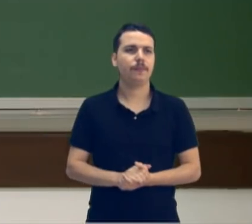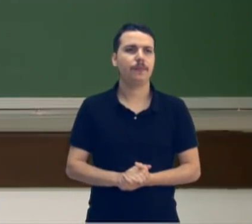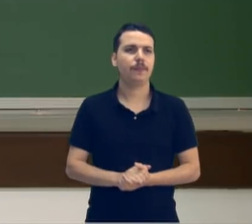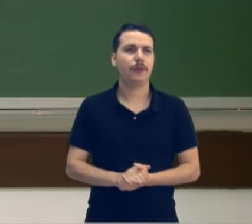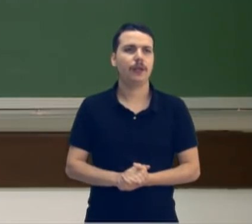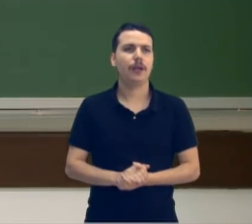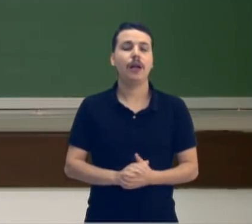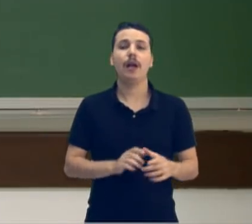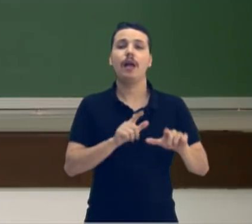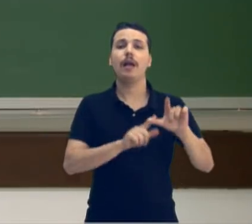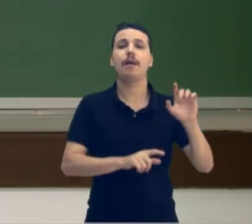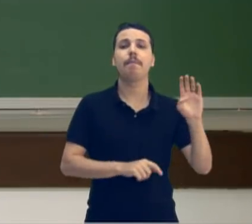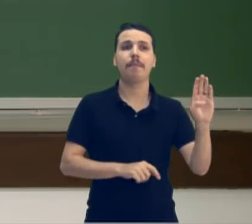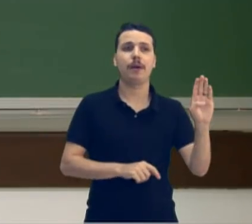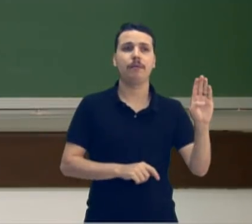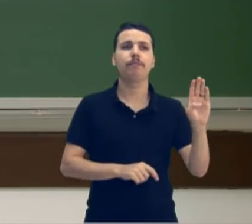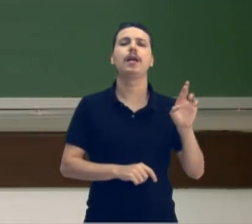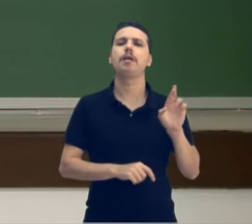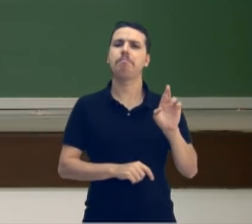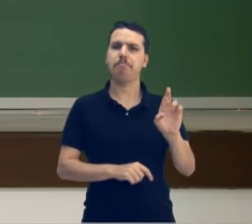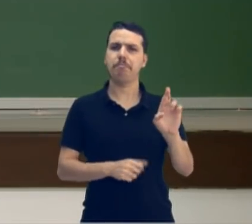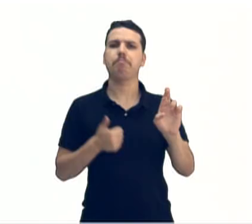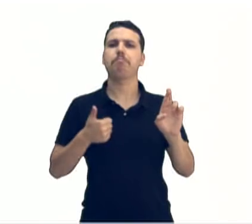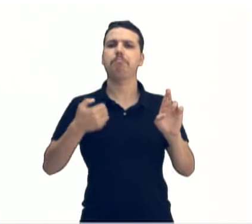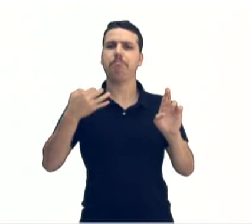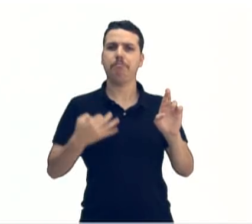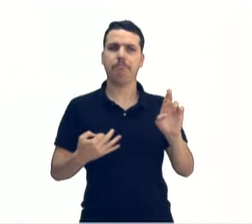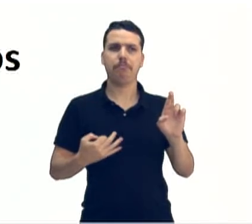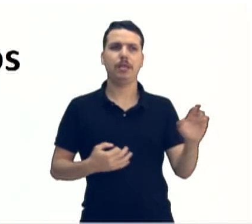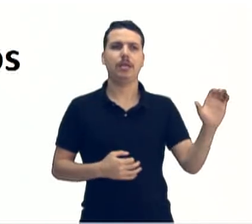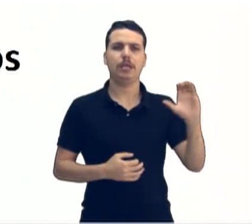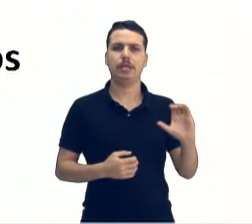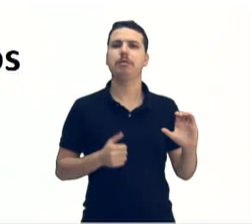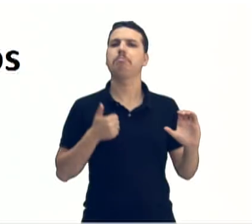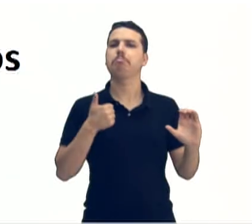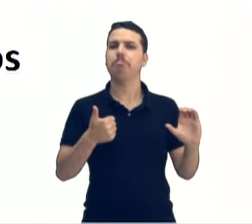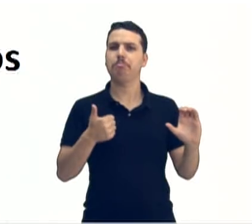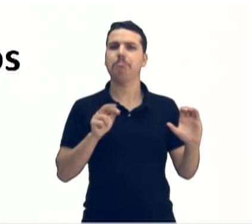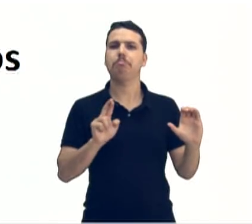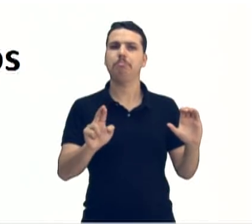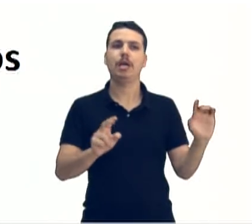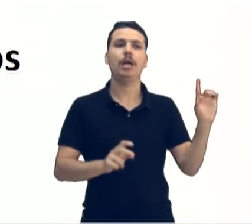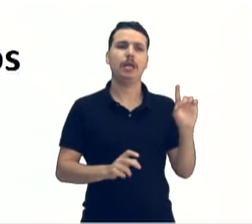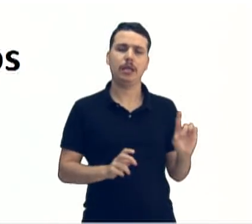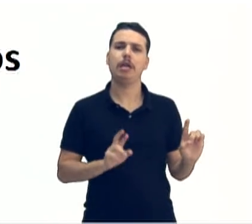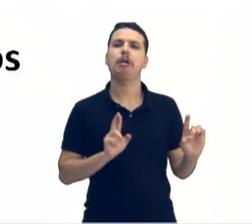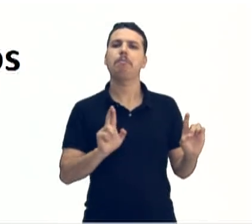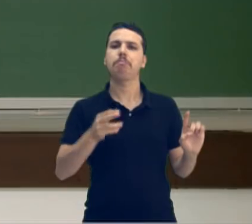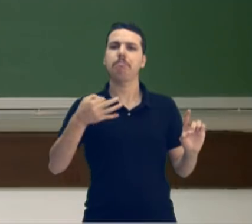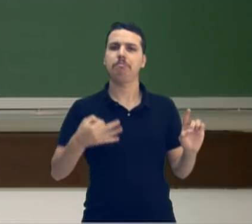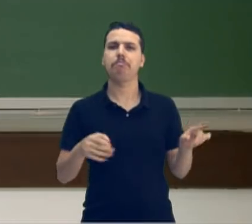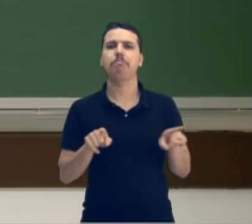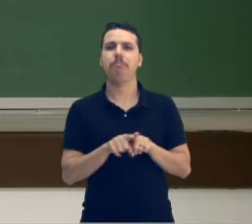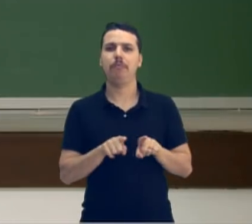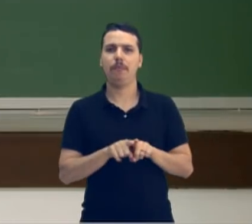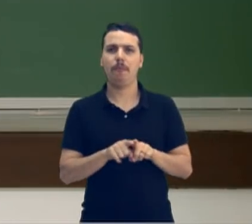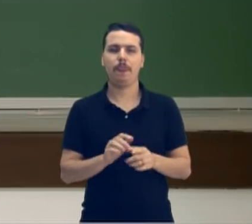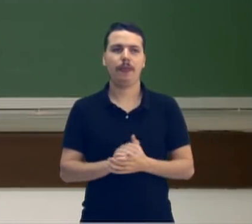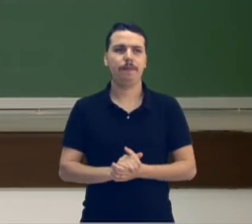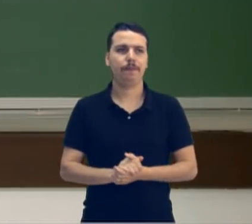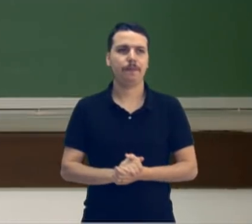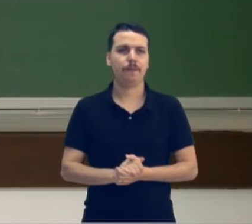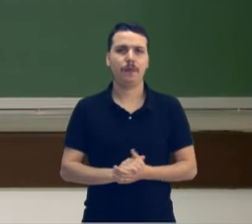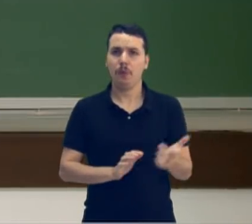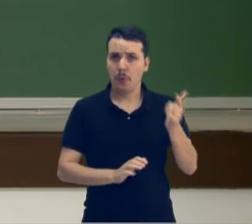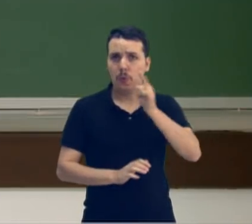representa, a letra C representa e a letra D também representa. Tudo bem?